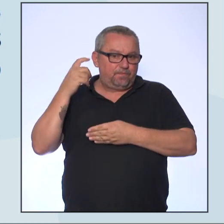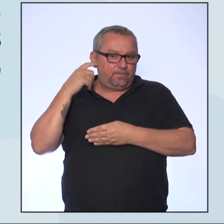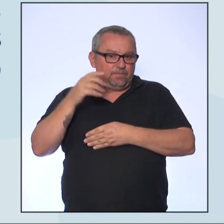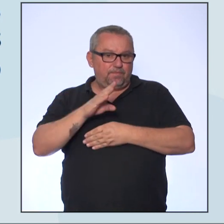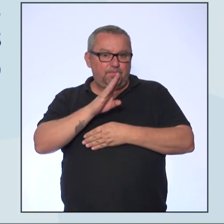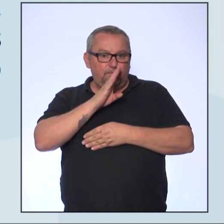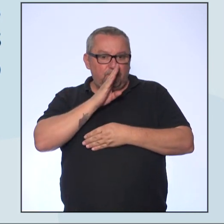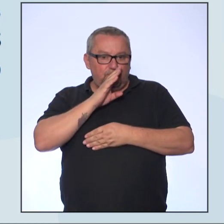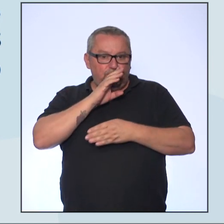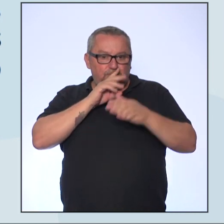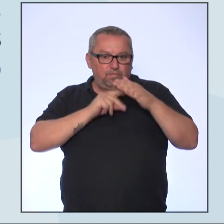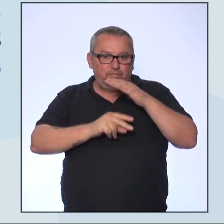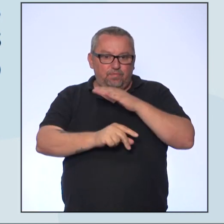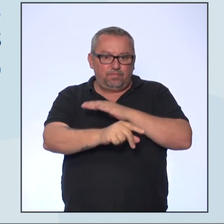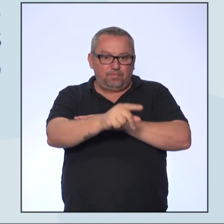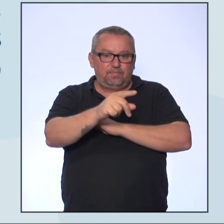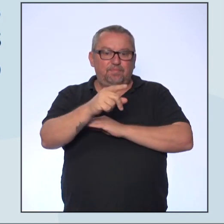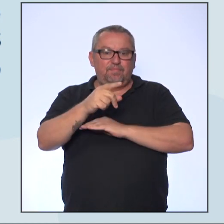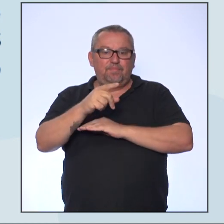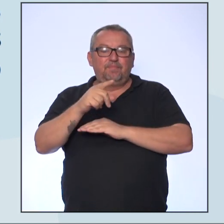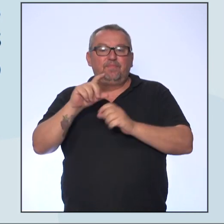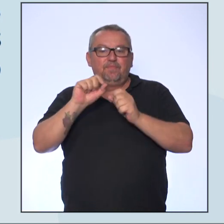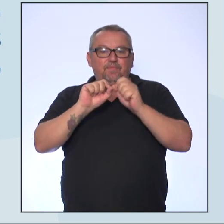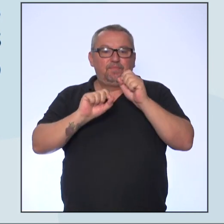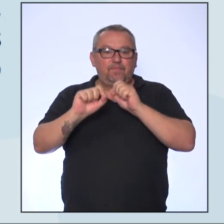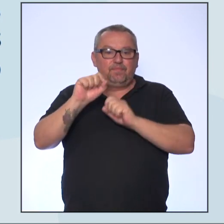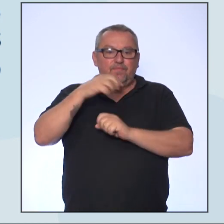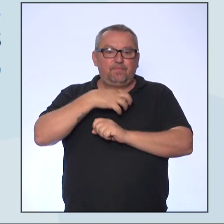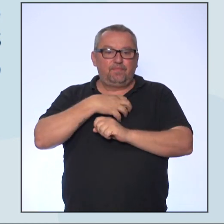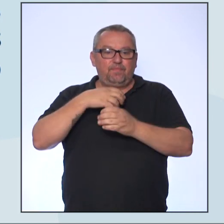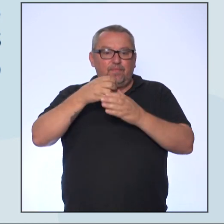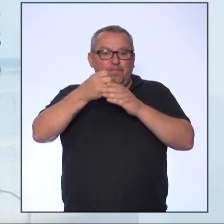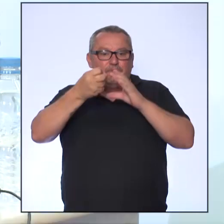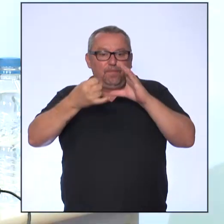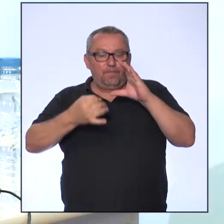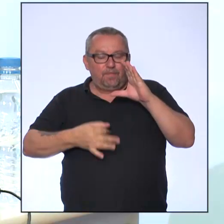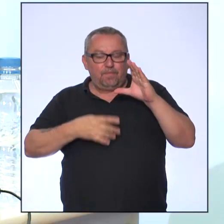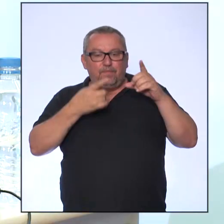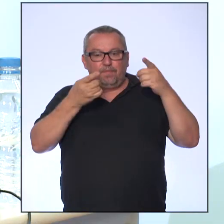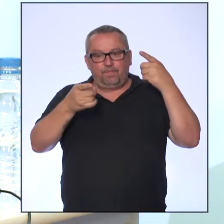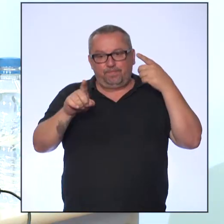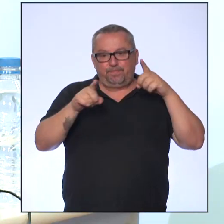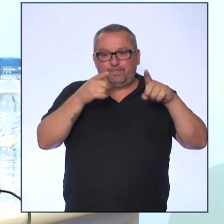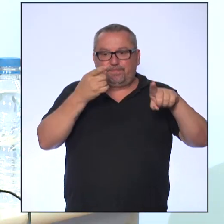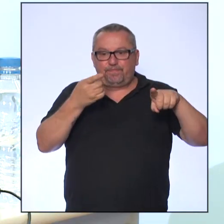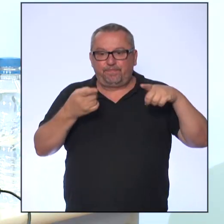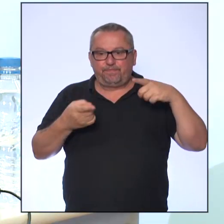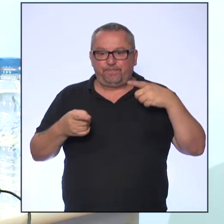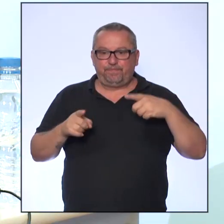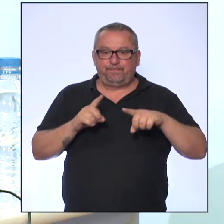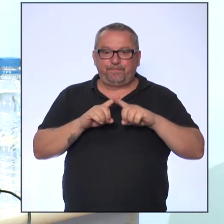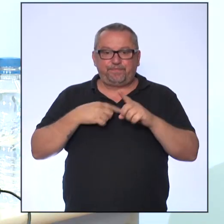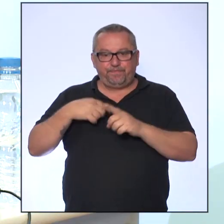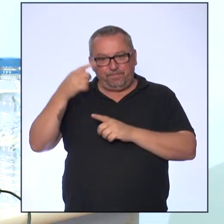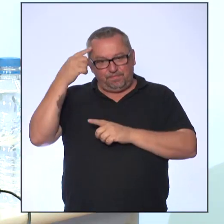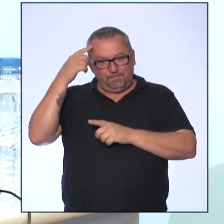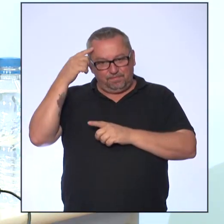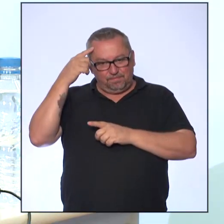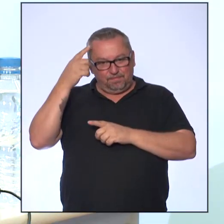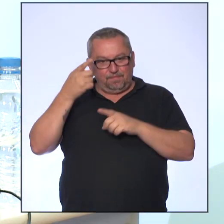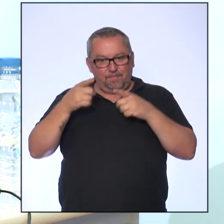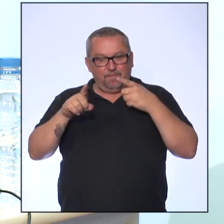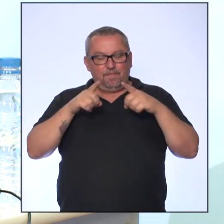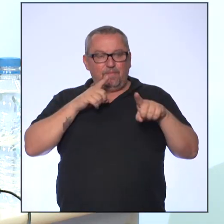silêncios em suas infinitas durações constroem um aspecto rítmico da música. Então, já vamos começar a pensar na nossa